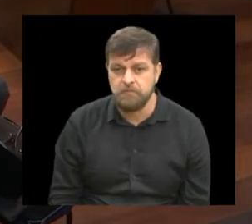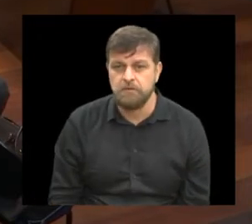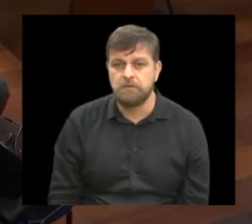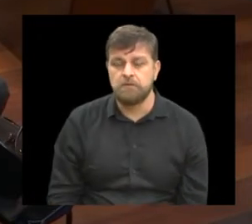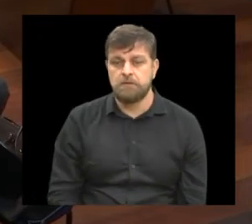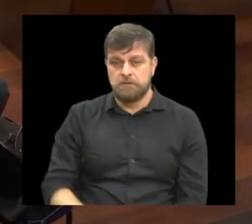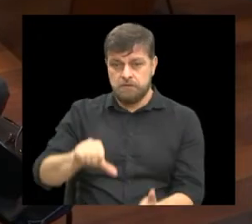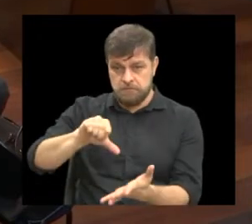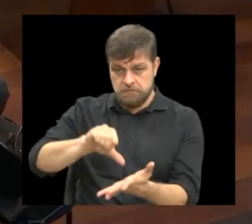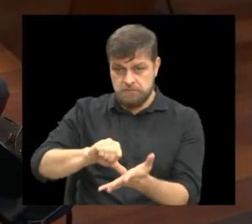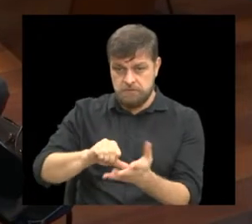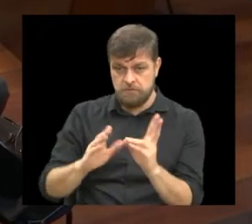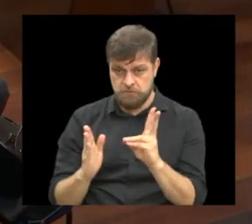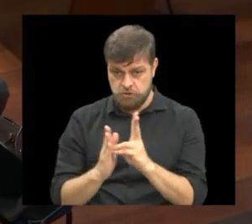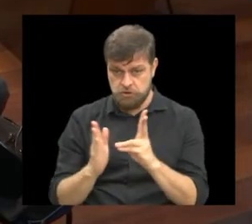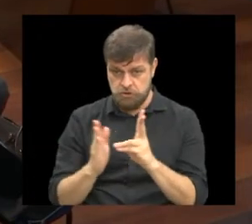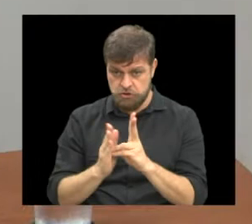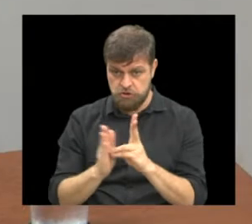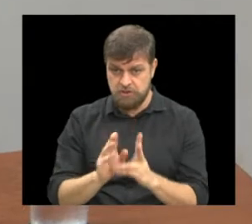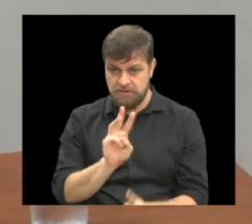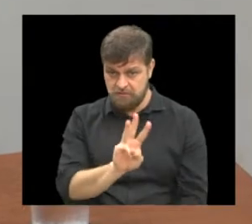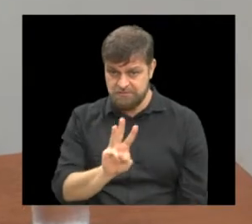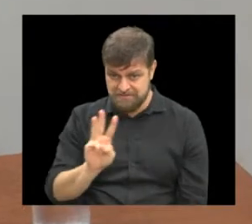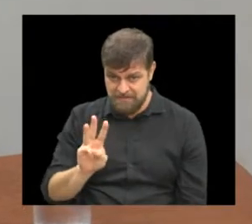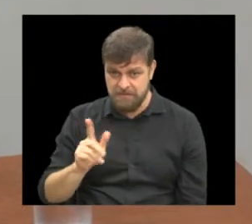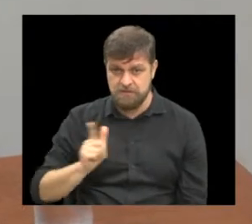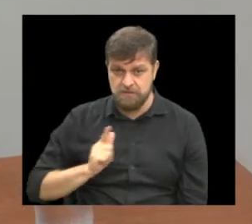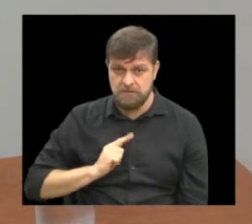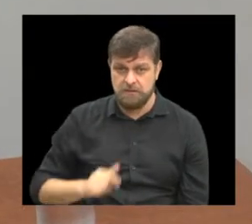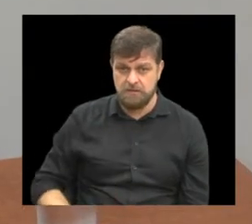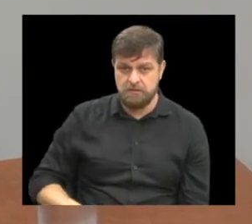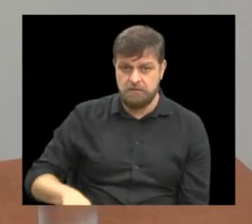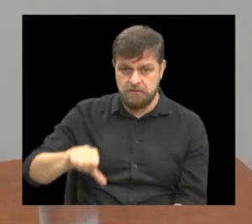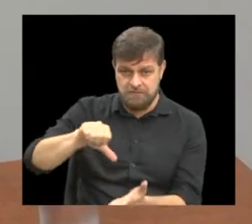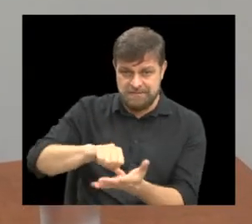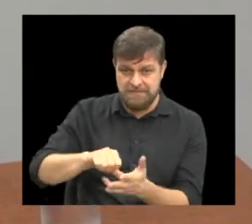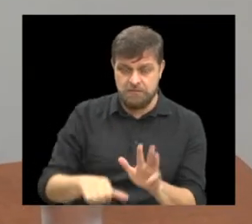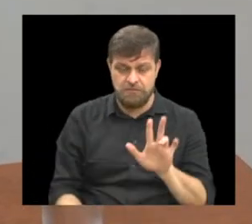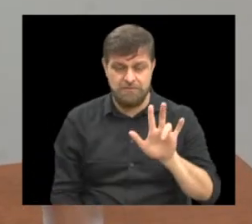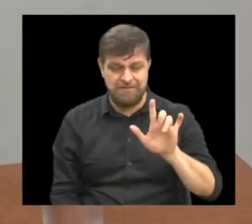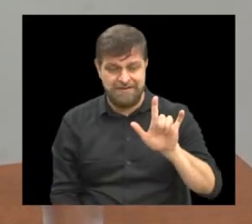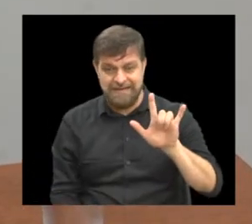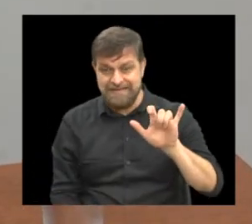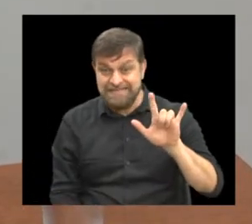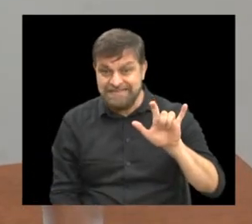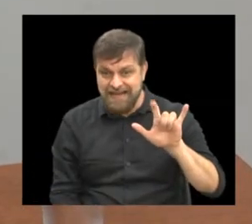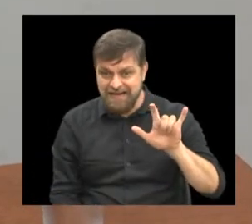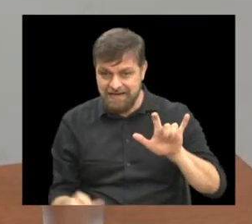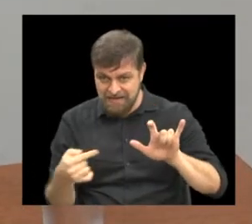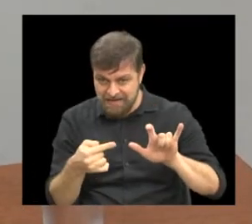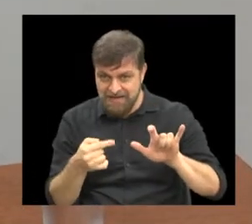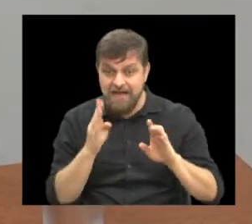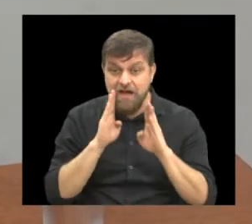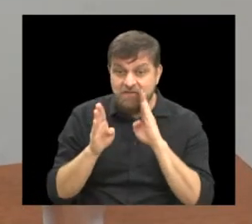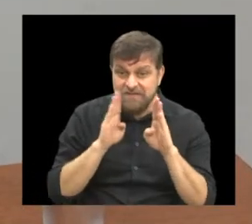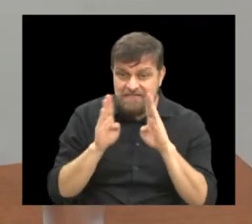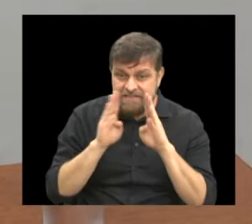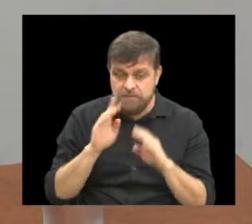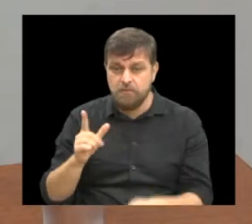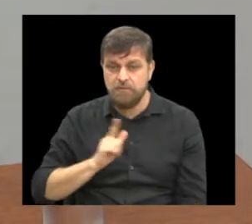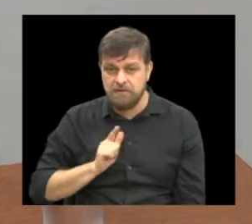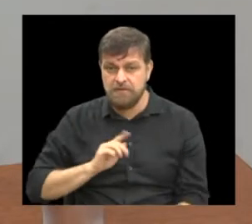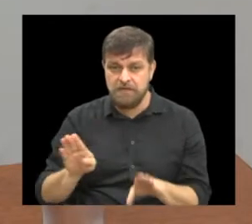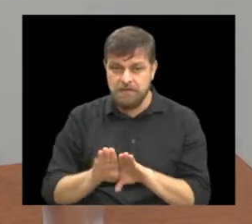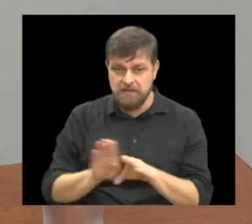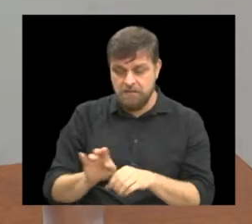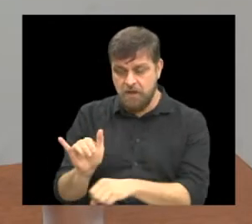centrotiquira.com.br, é um site atualizado. Nós temos o Centro Tiquira no Instagram, nós temos a Escola Tiquira no Facebook e nós temos um